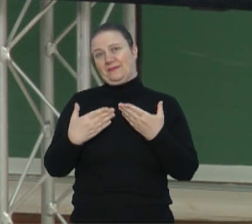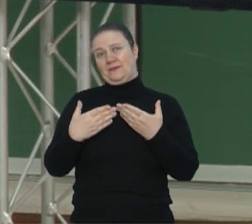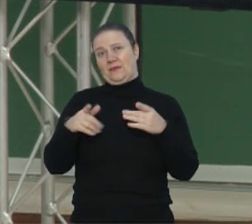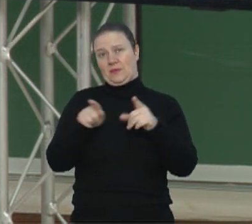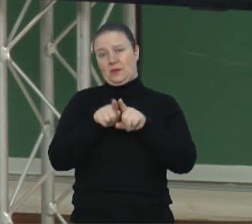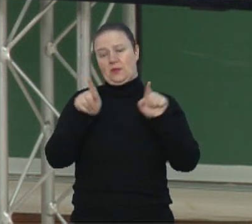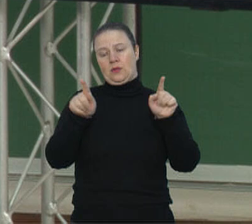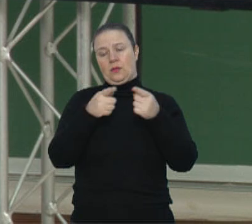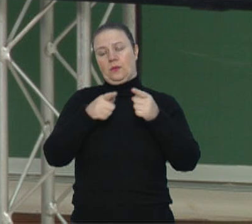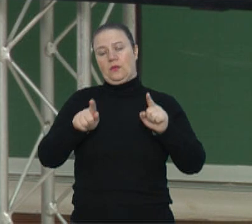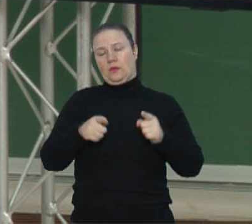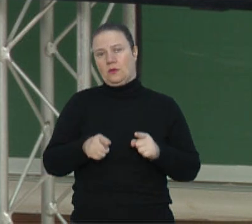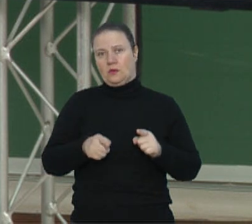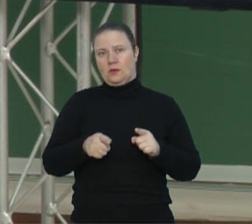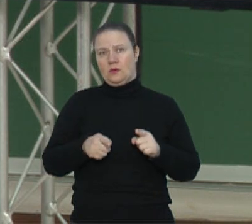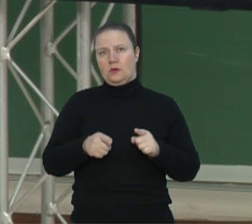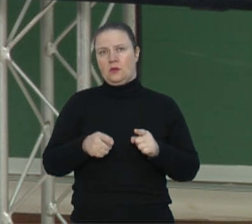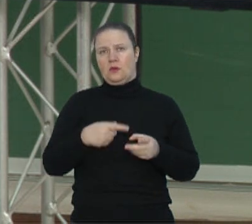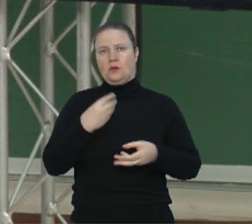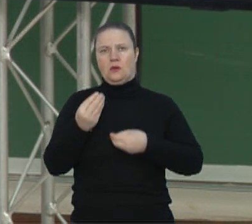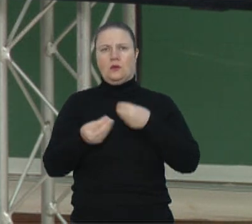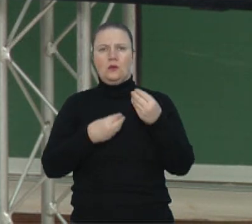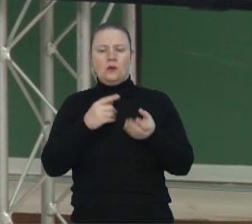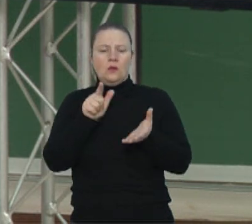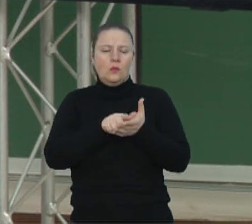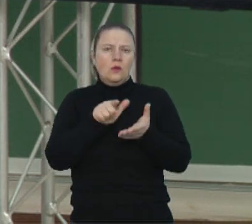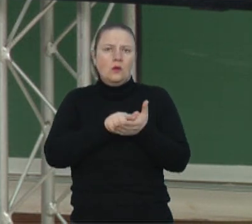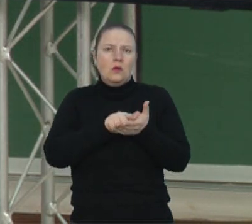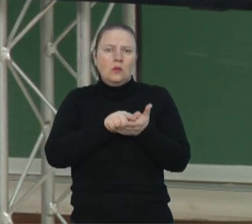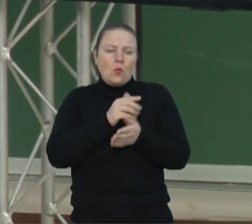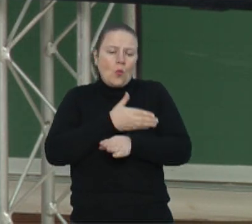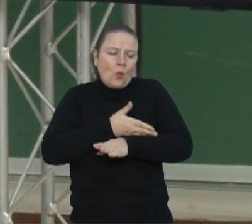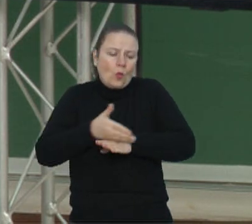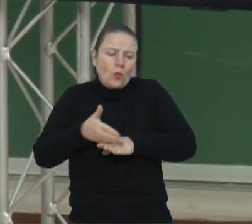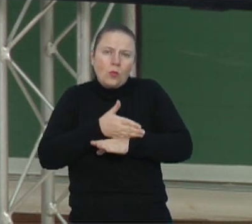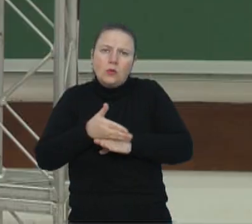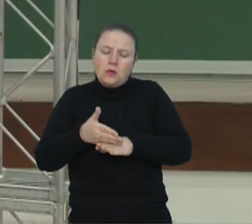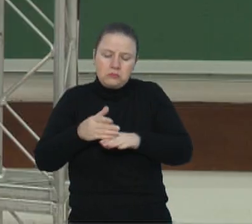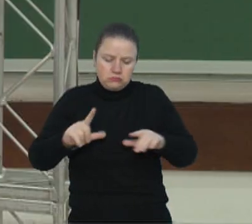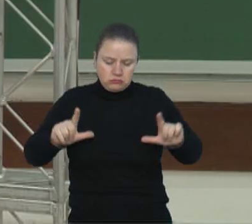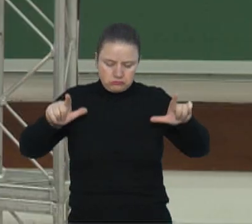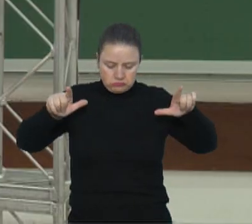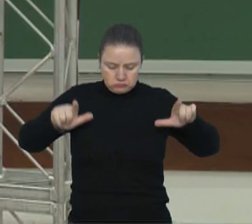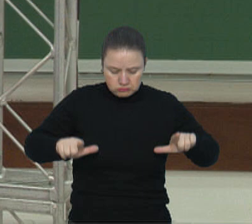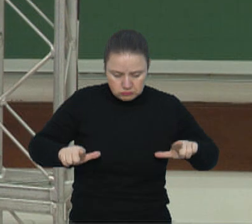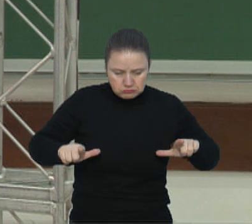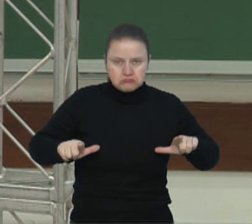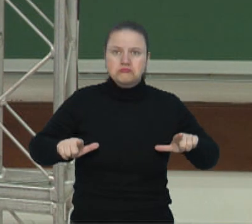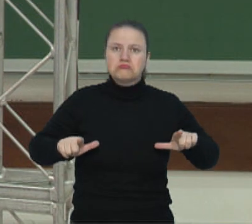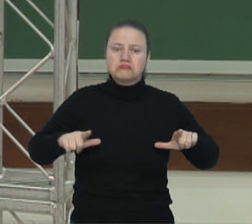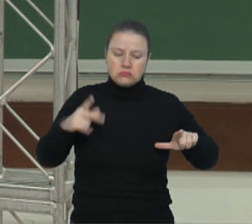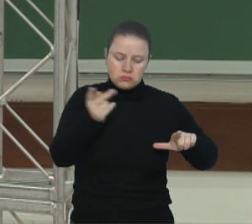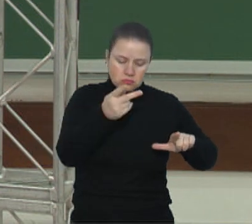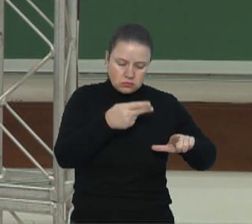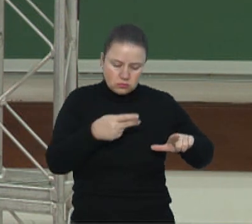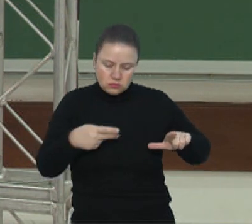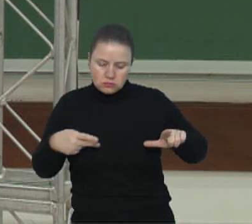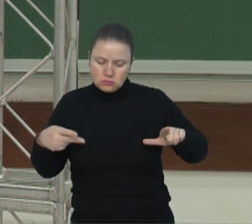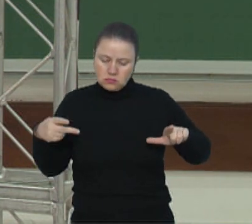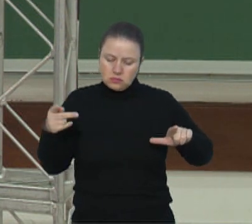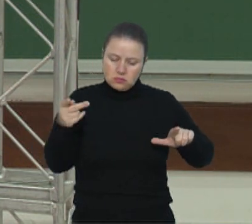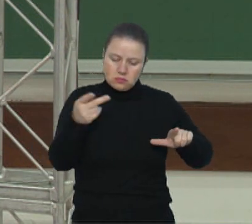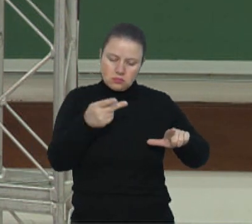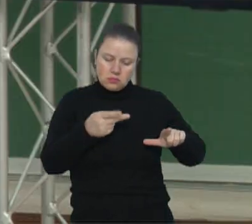com silêncio. É como se fosse o papel em branco lá do artista visual, que vai colocar, vai inserir ali o desenho naquele